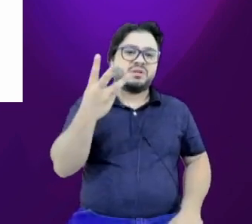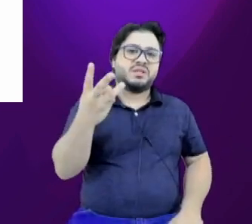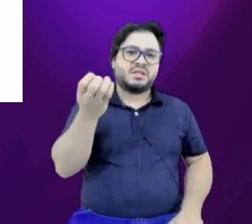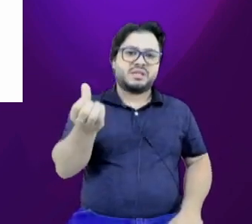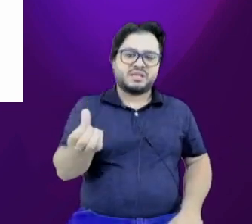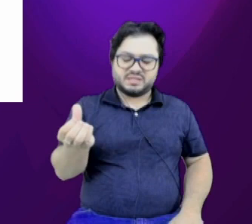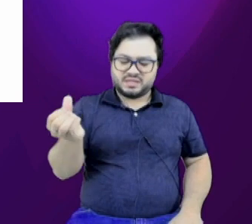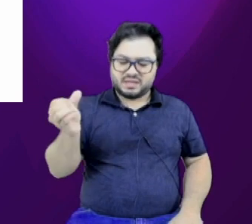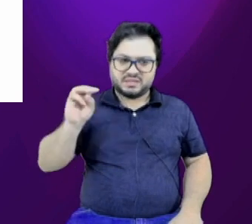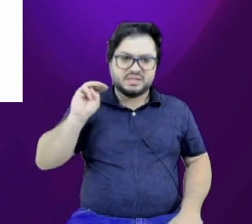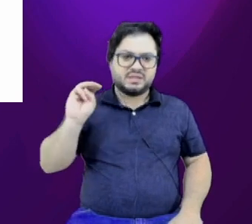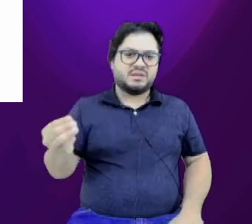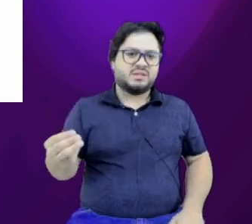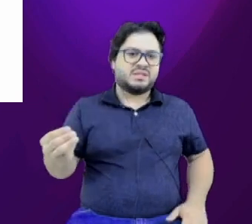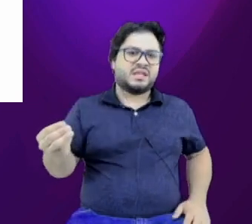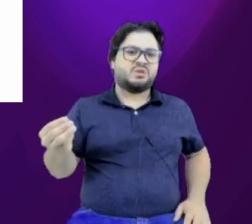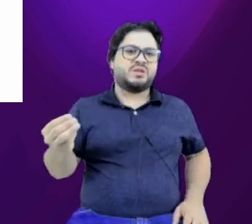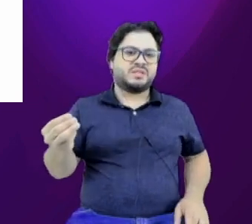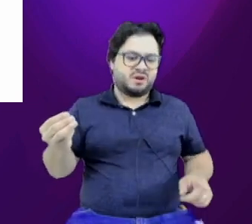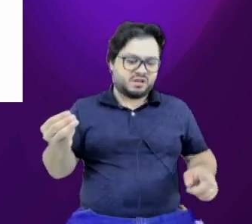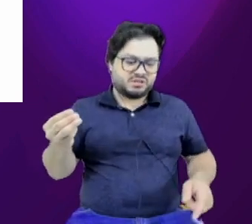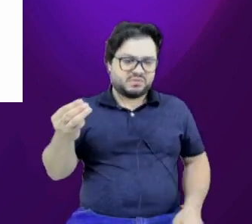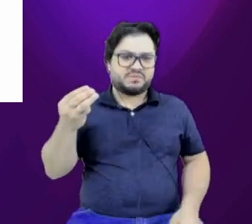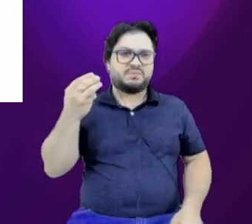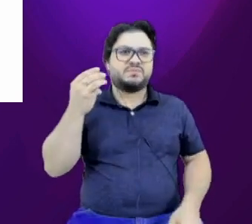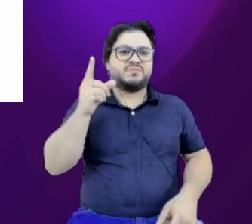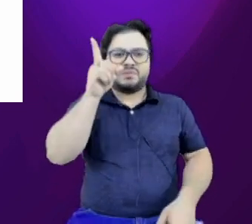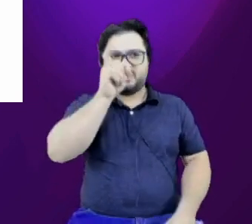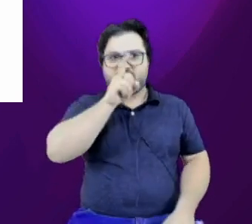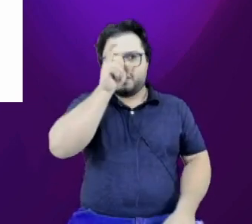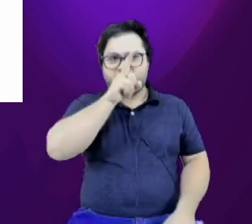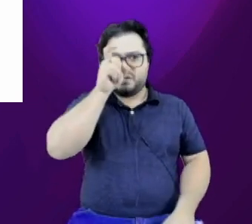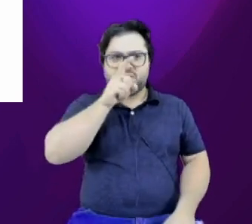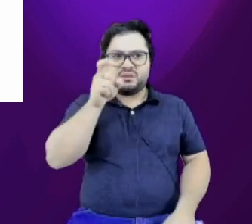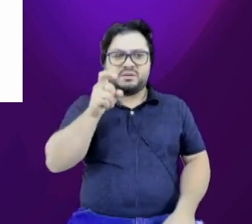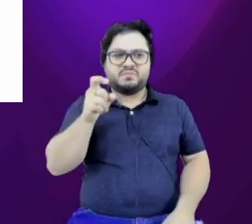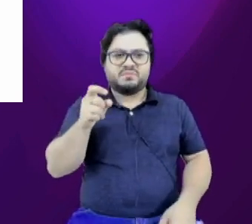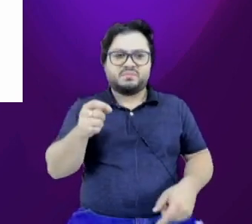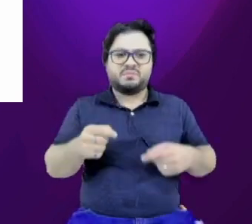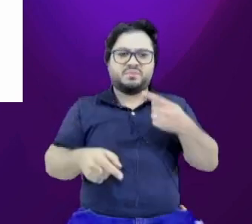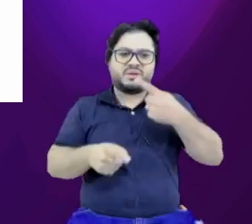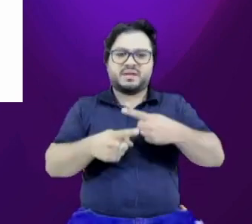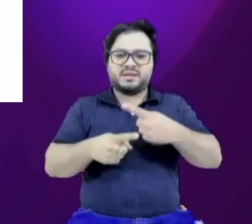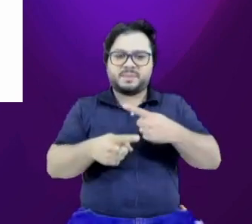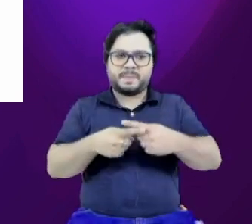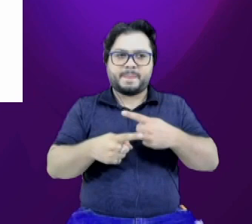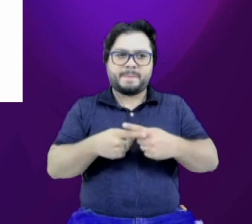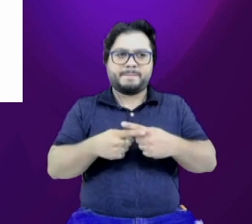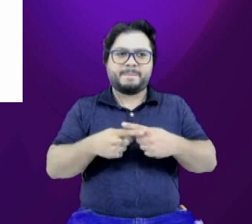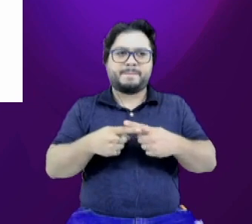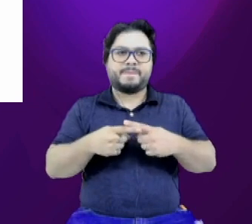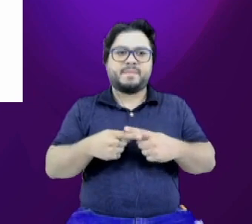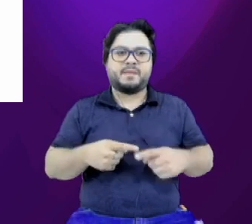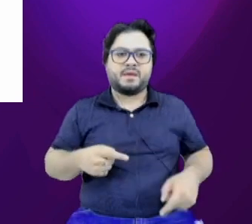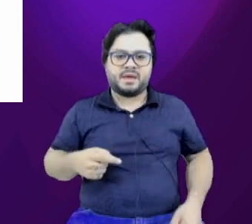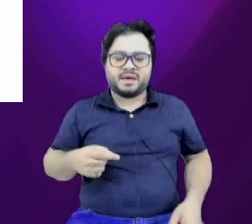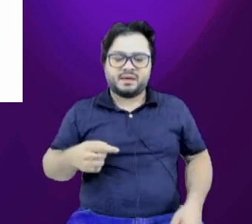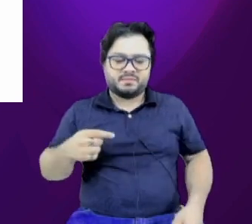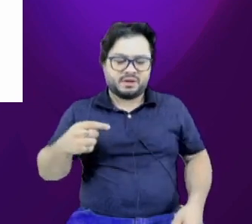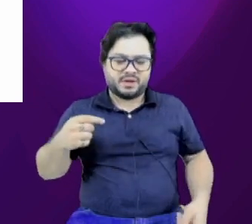36 milhões de hospitalizações por ano, corresponderia mais ou menos a uma estimativa